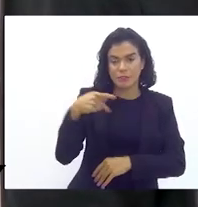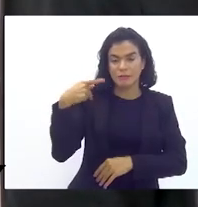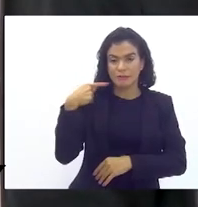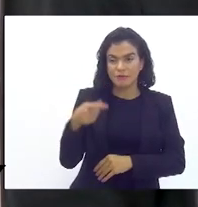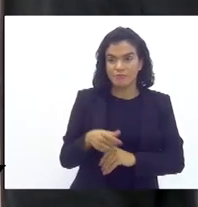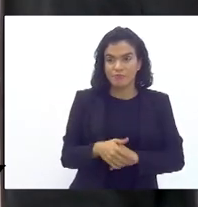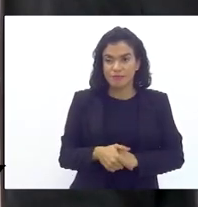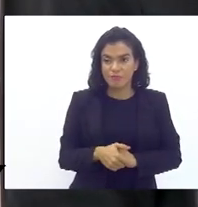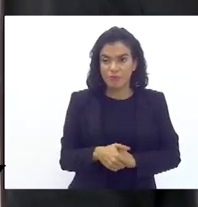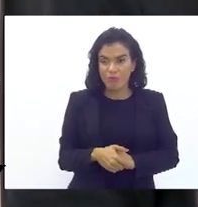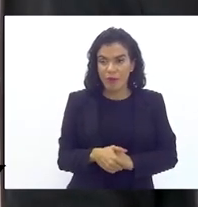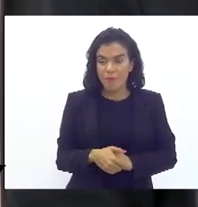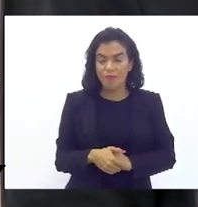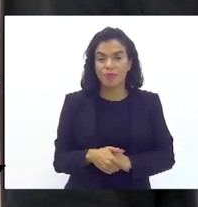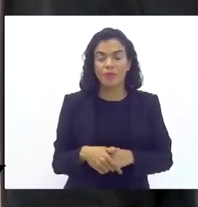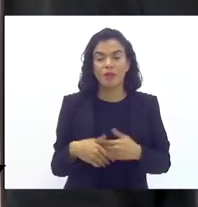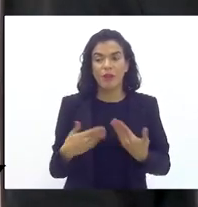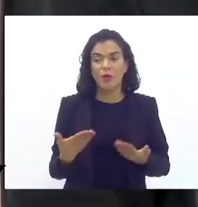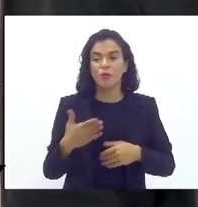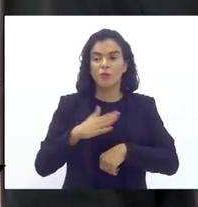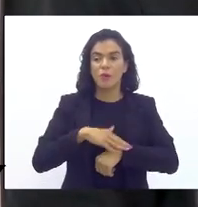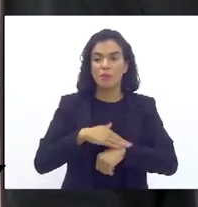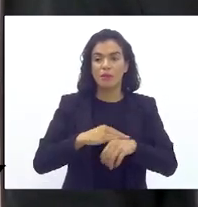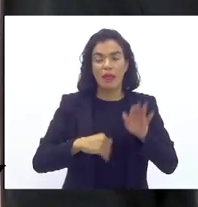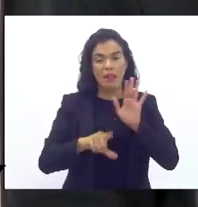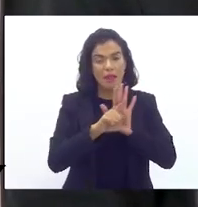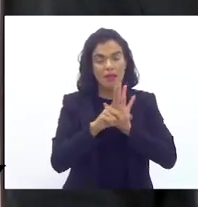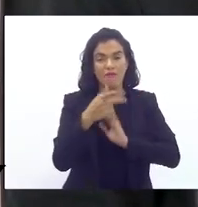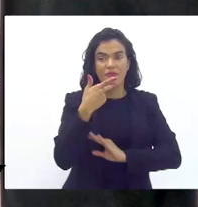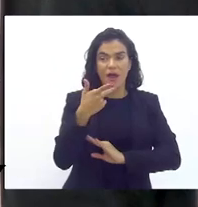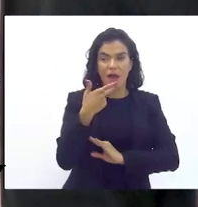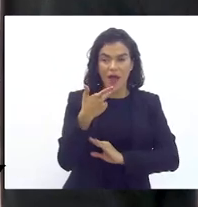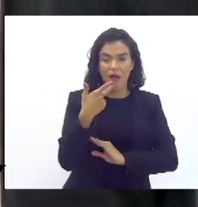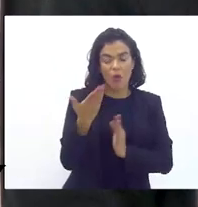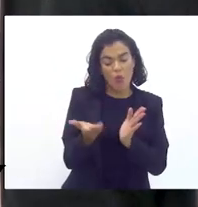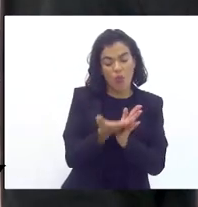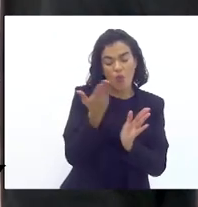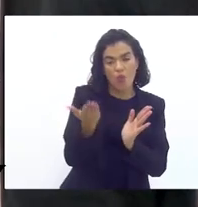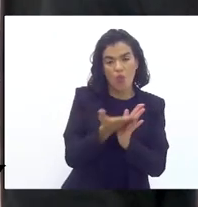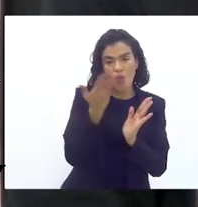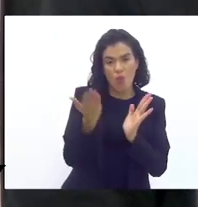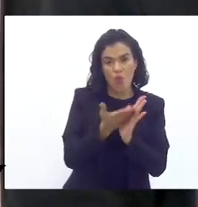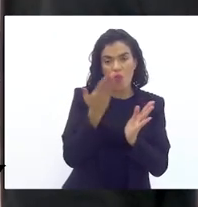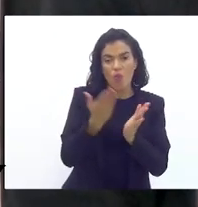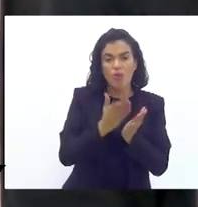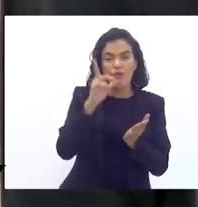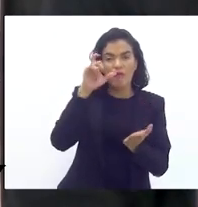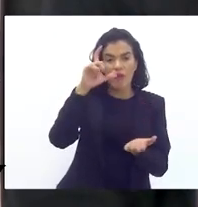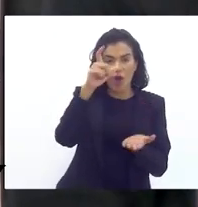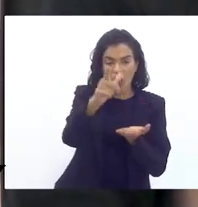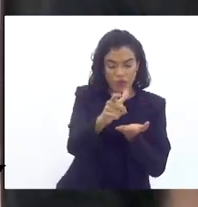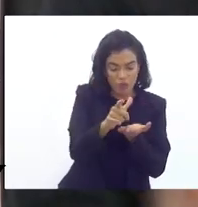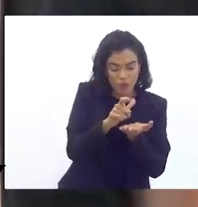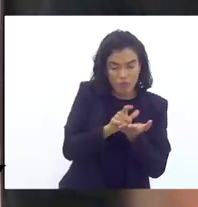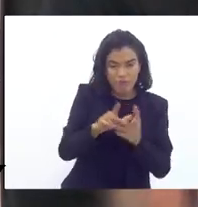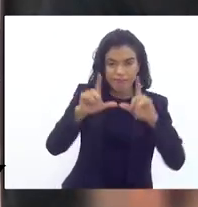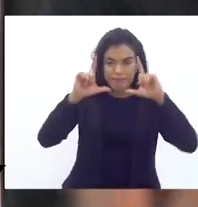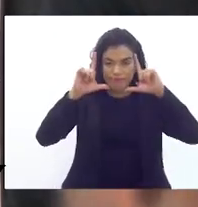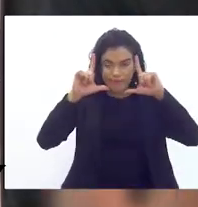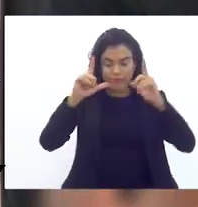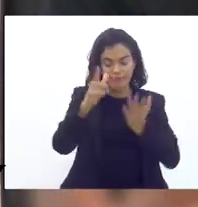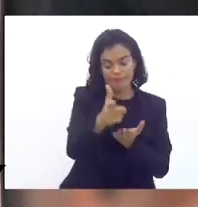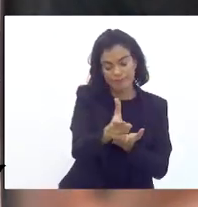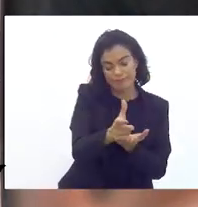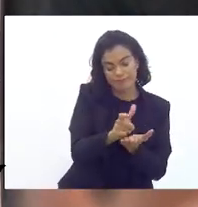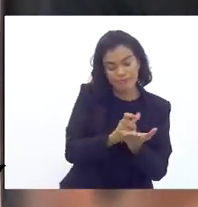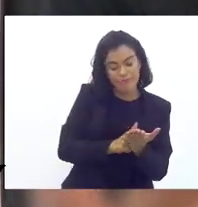quando a lei ela fala sobre o álbum né como se é composto Esse álbum se questionar como